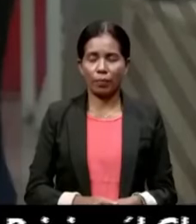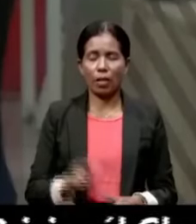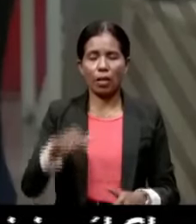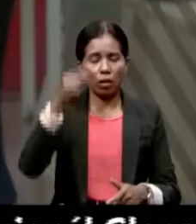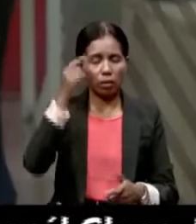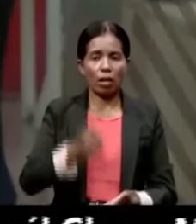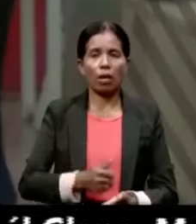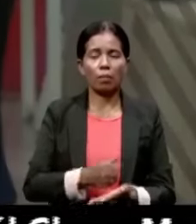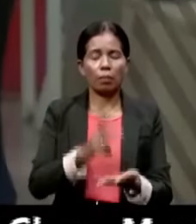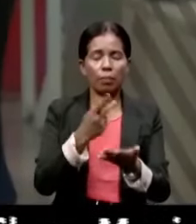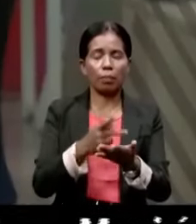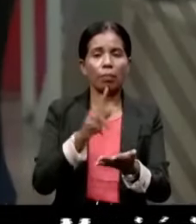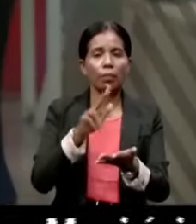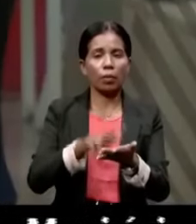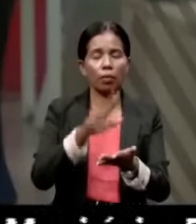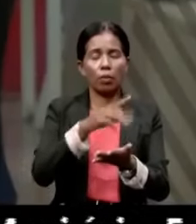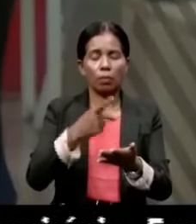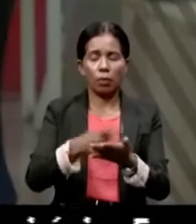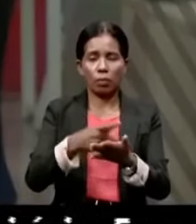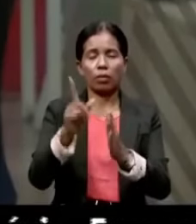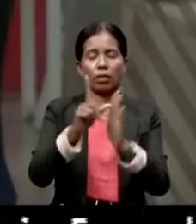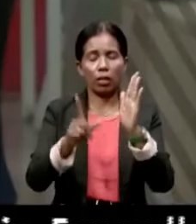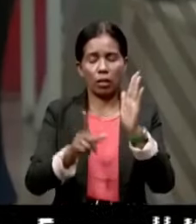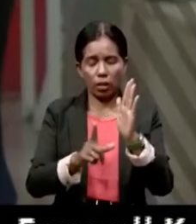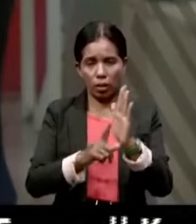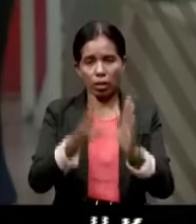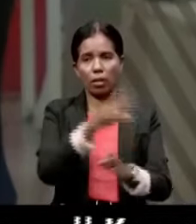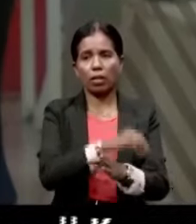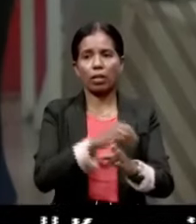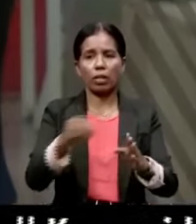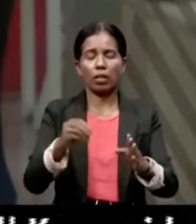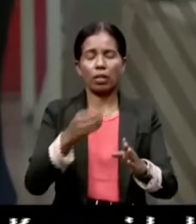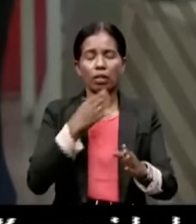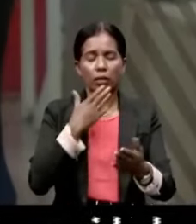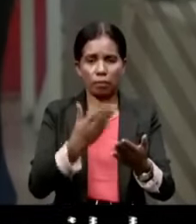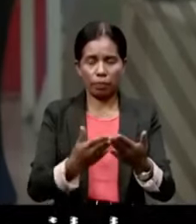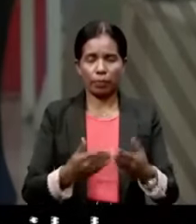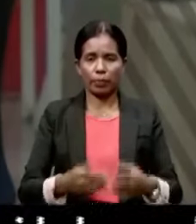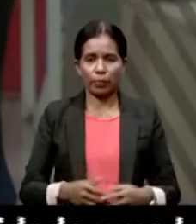Governo aprova a proposta de lei com nova criação Código de Recuperação no Insolvência.